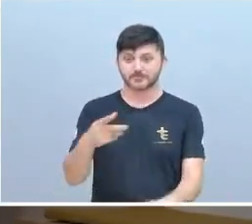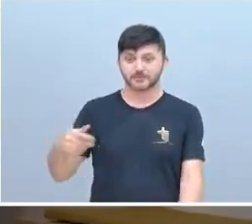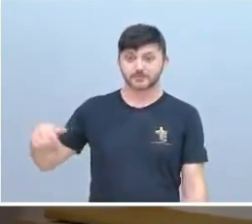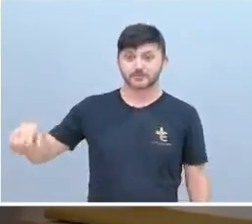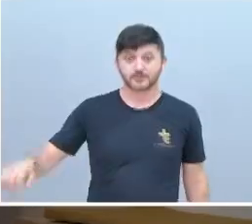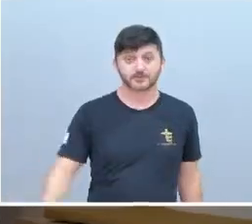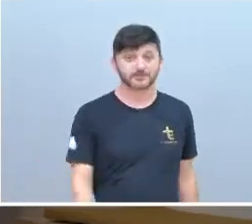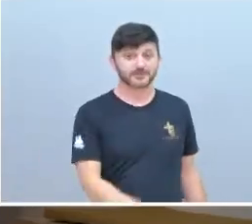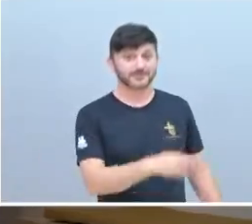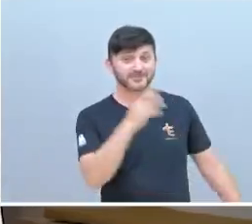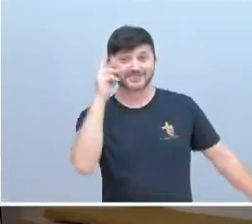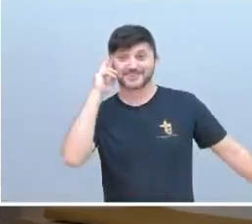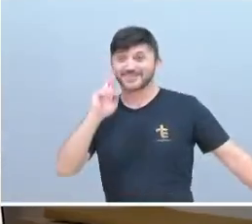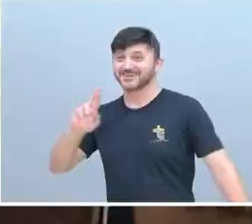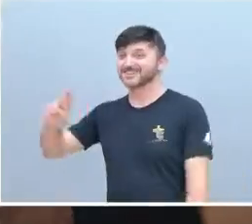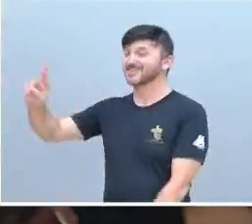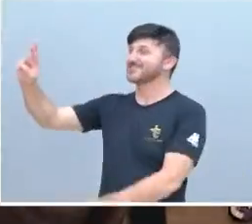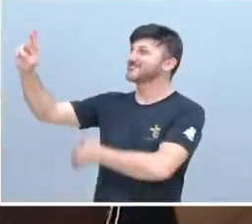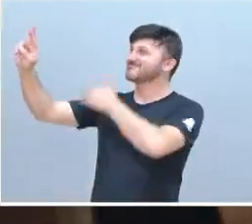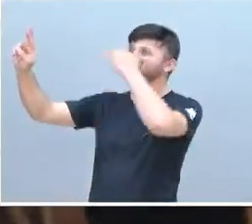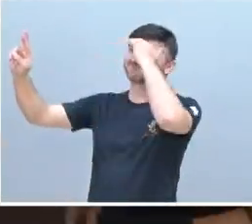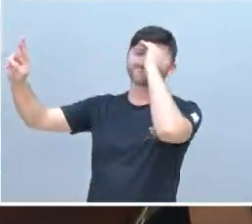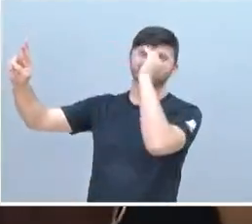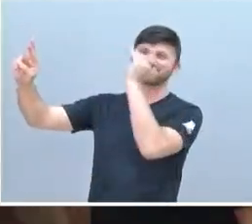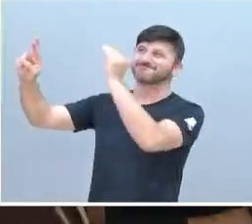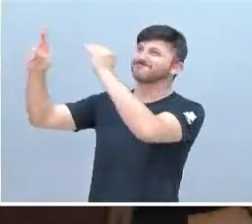Senhor, eu quero obedecer